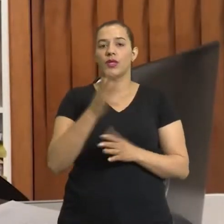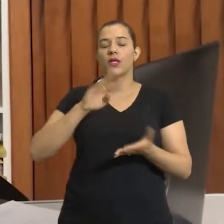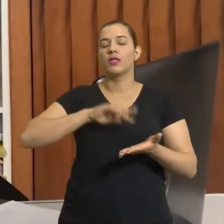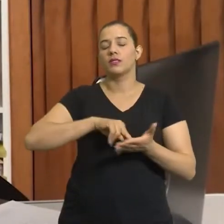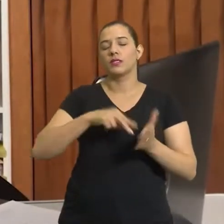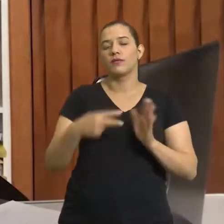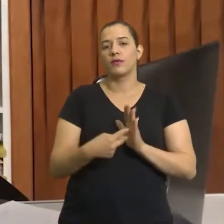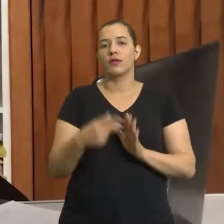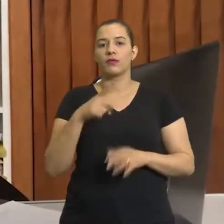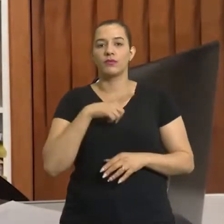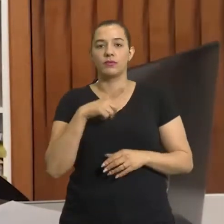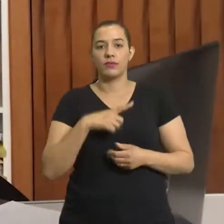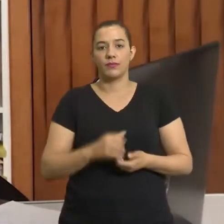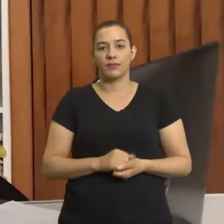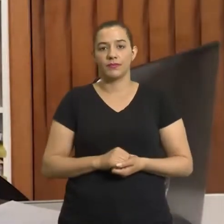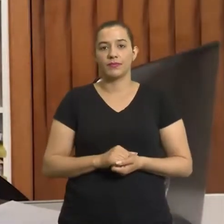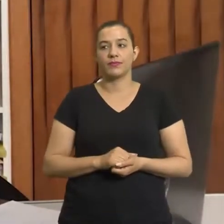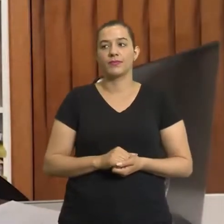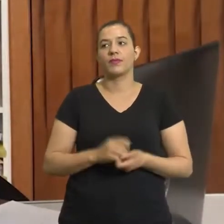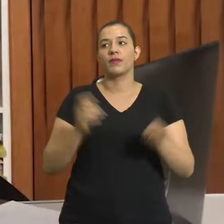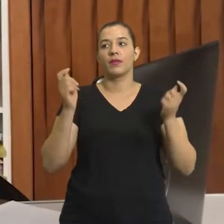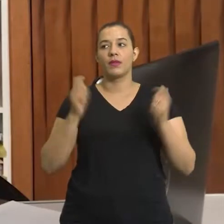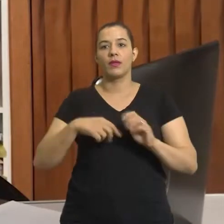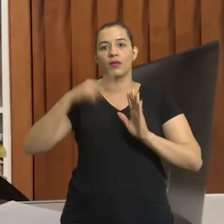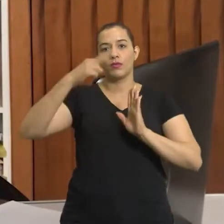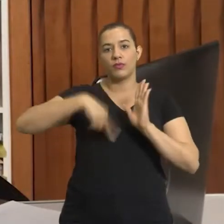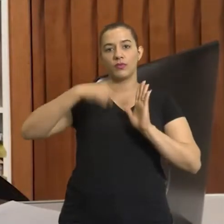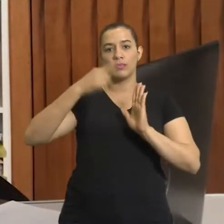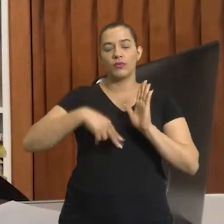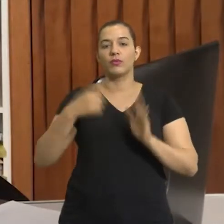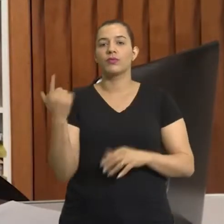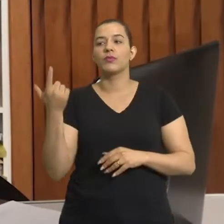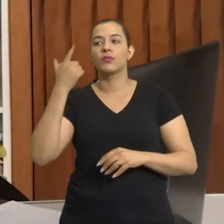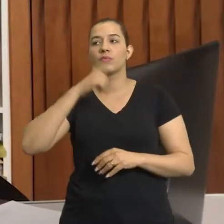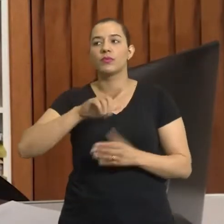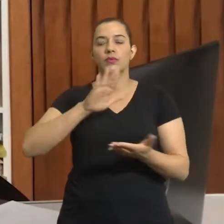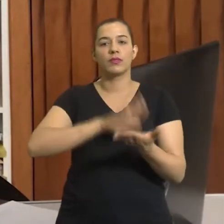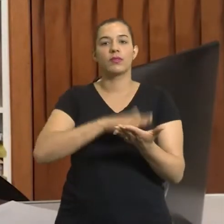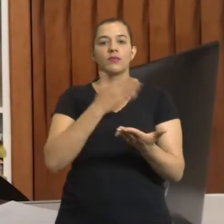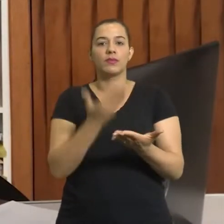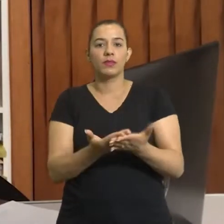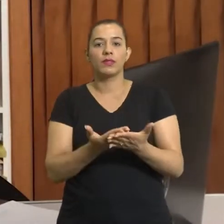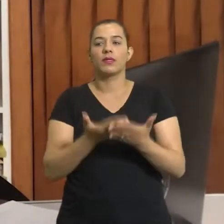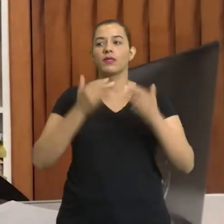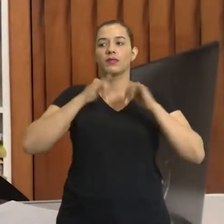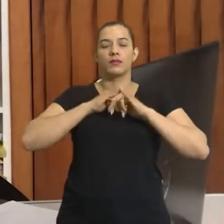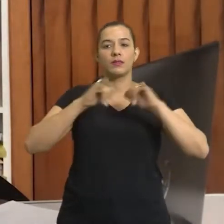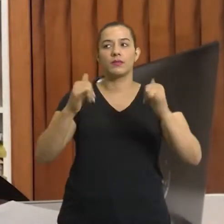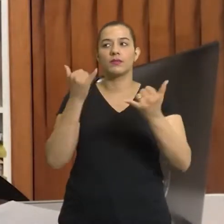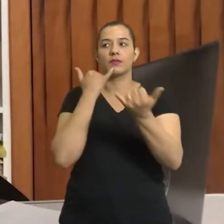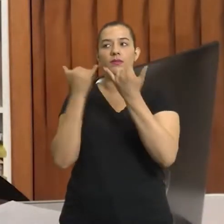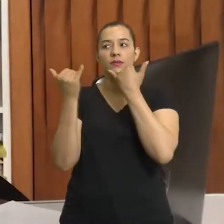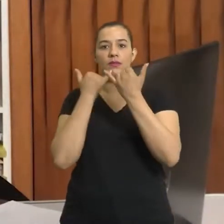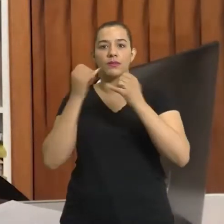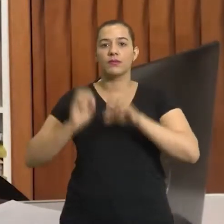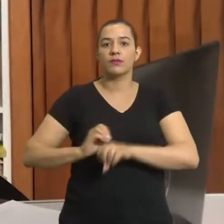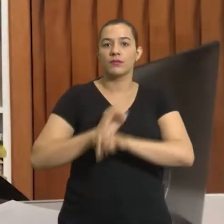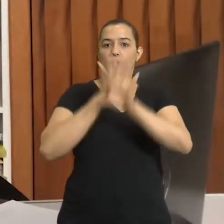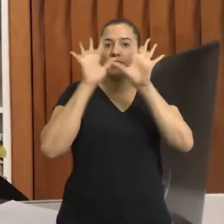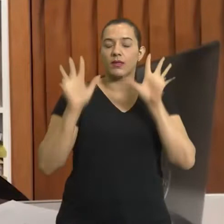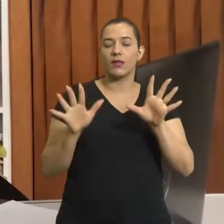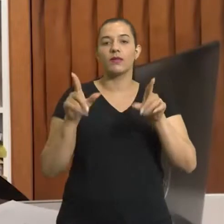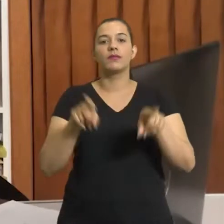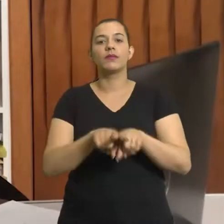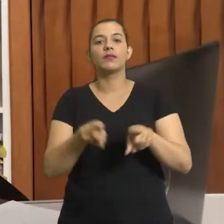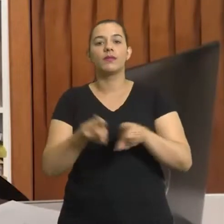ao texto. Ou seja, é um leitor que vai conseguir interpretar tanto as informações que estão explícitas quanto